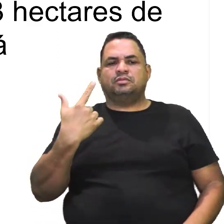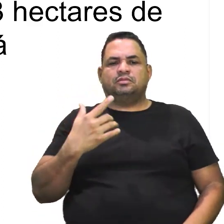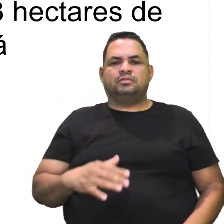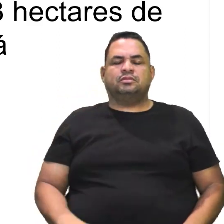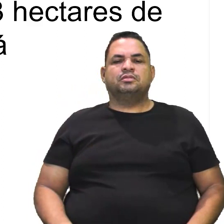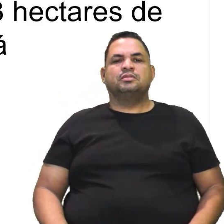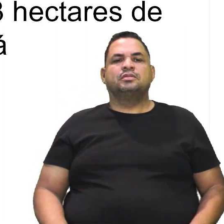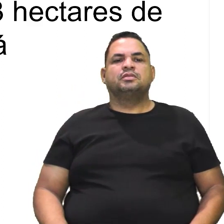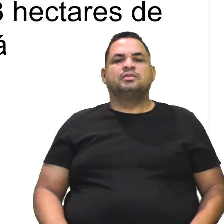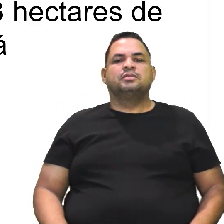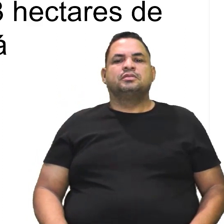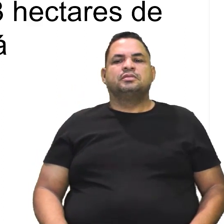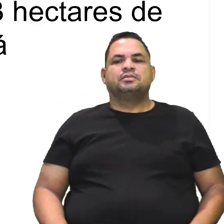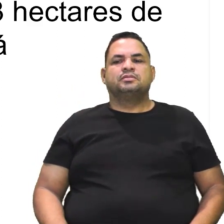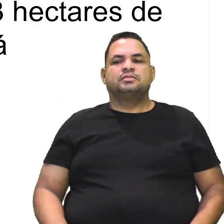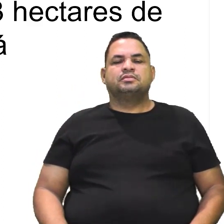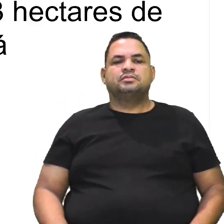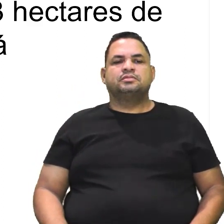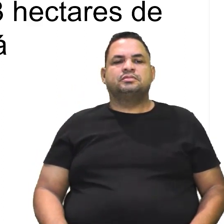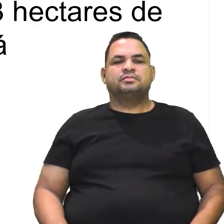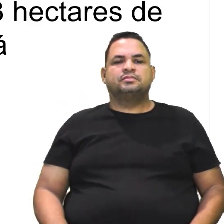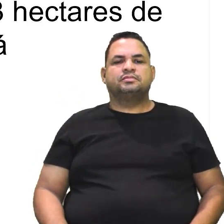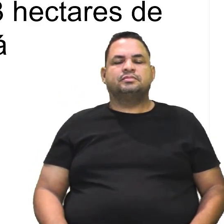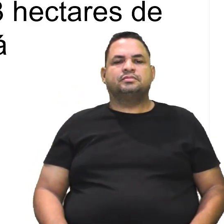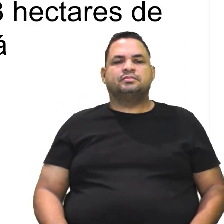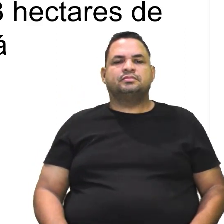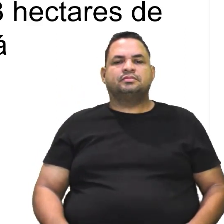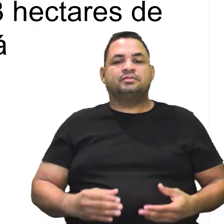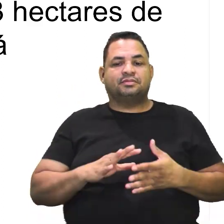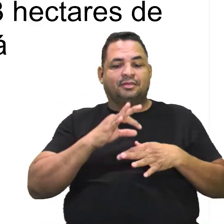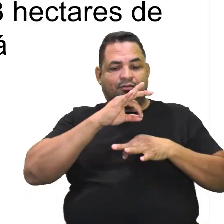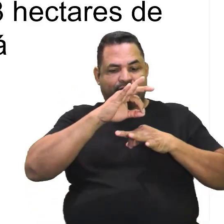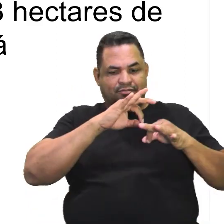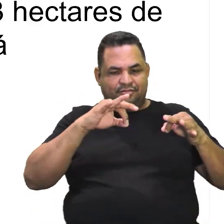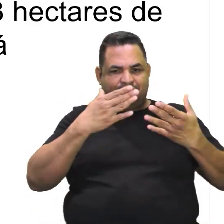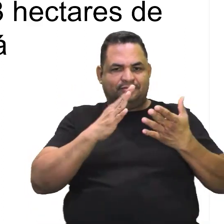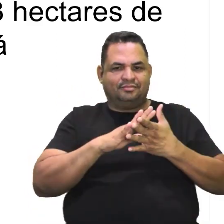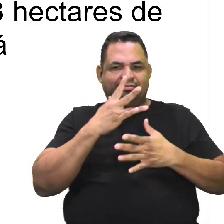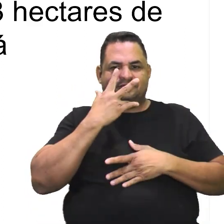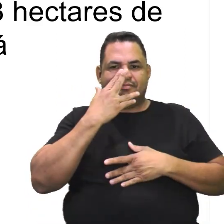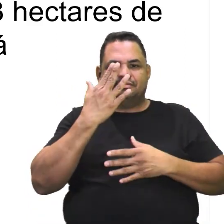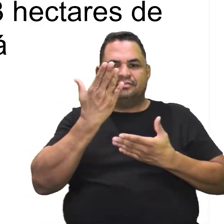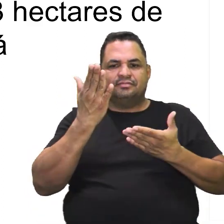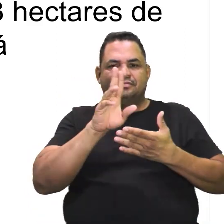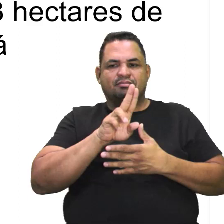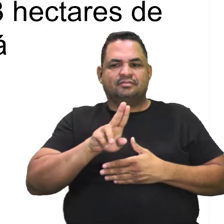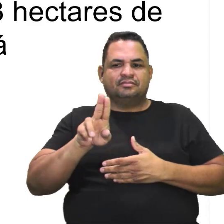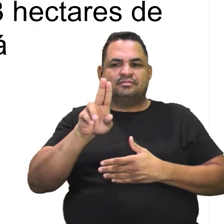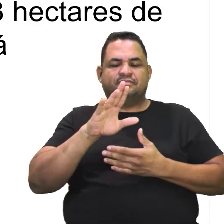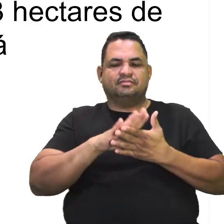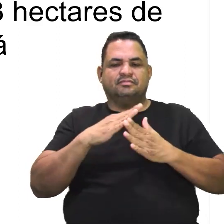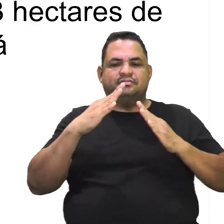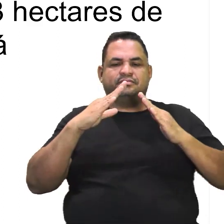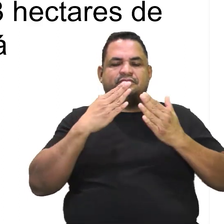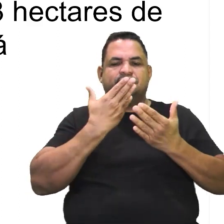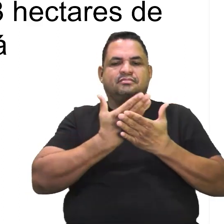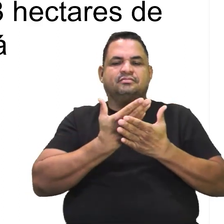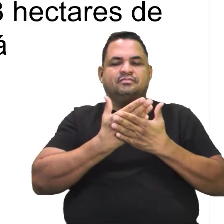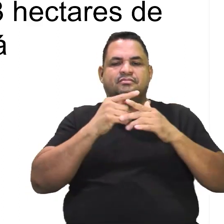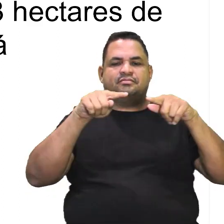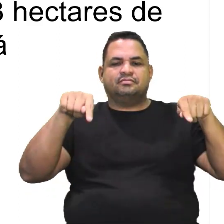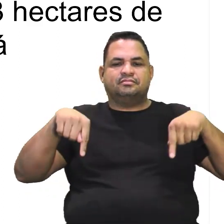né, professor Maurício? Olha que legal, né? Essa daí veio para nossa surpresa, não é? Parecida com a que a gente usa na sala de aula, nas